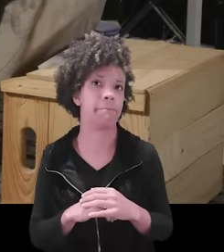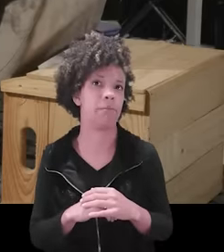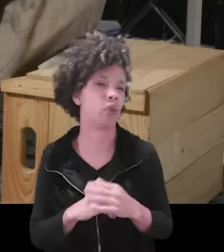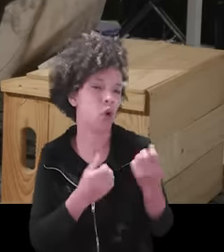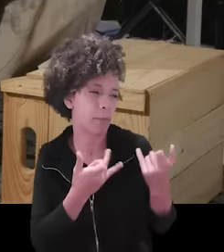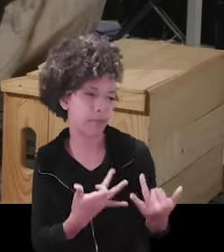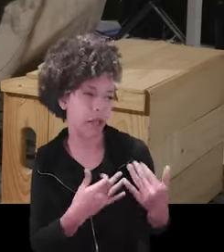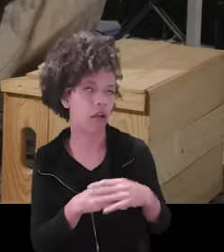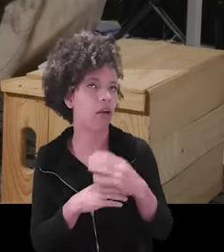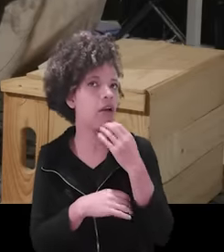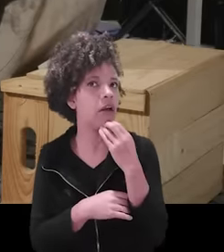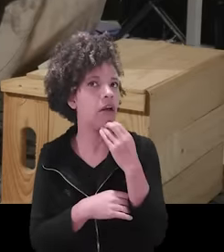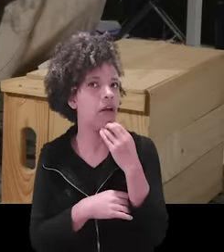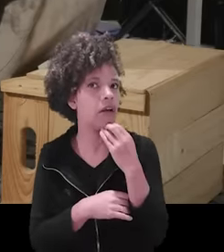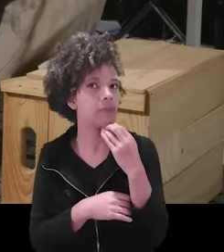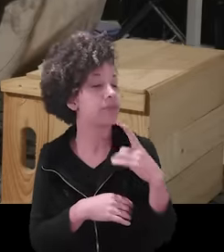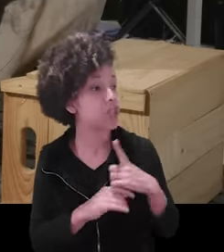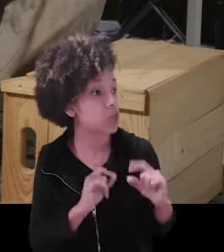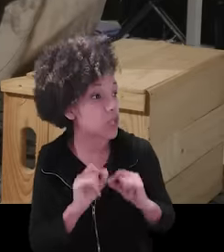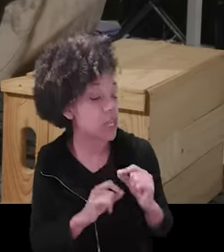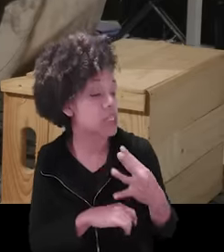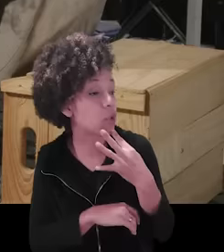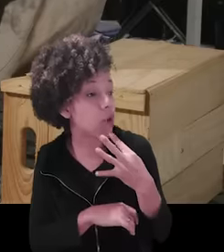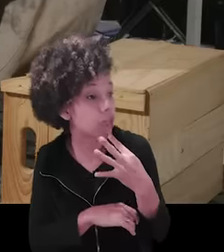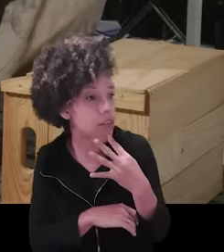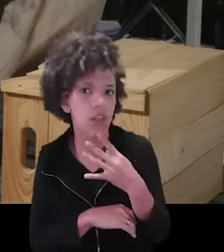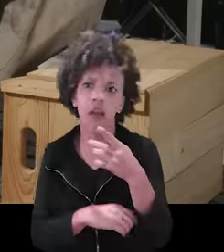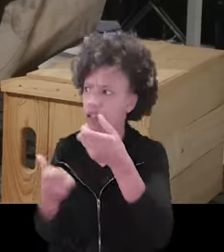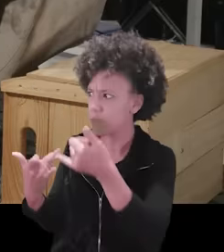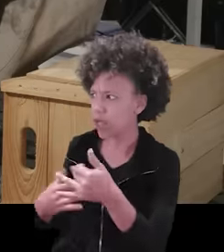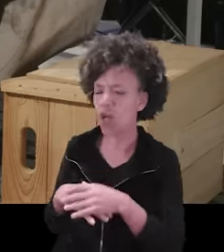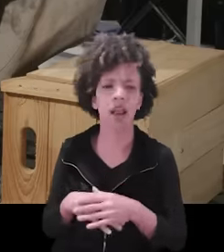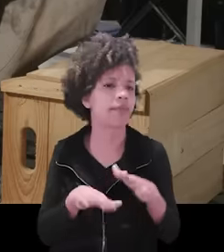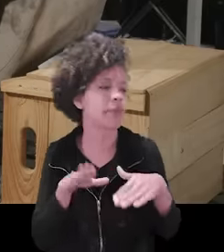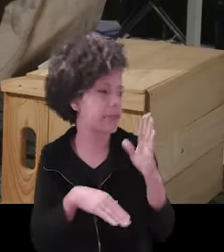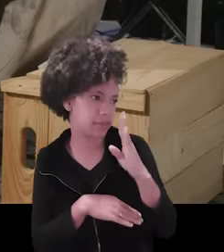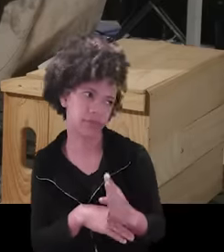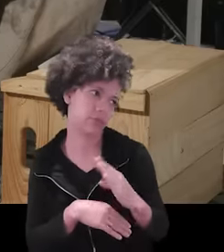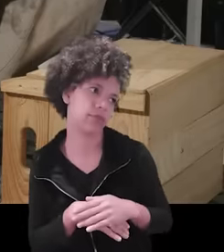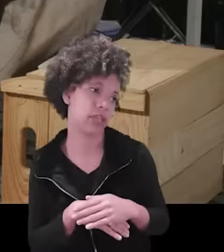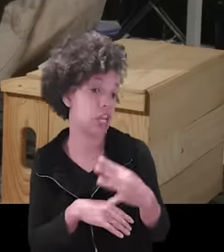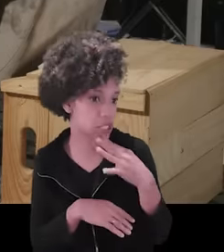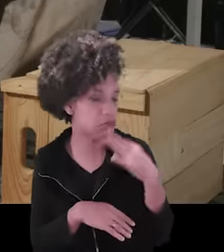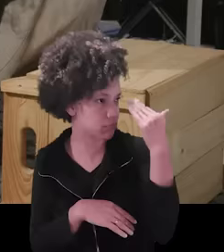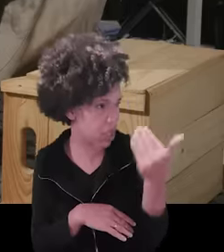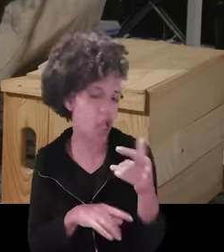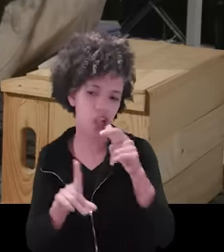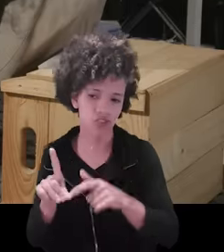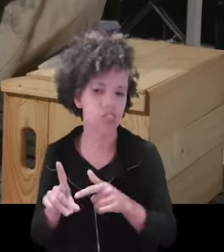eles Como que fala eles têm eles reconhecem as ela falou independente sobre as rosto